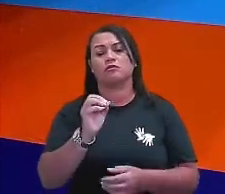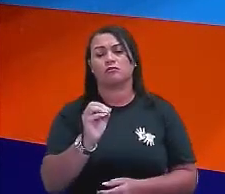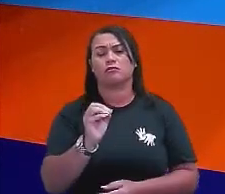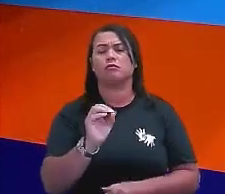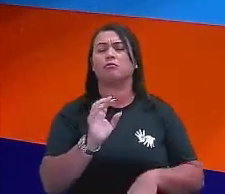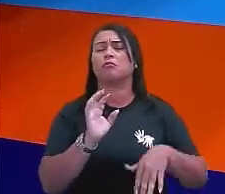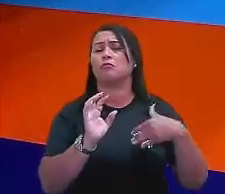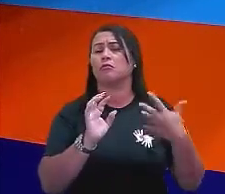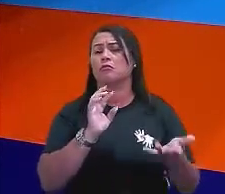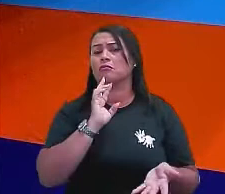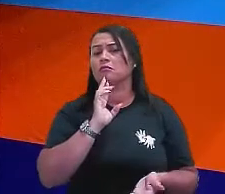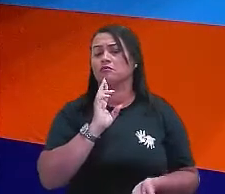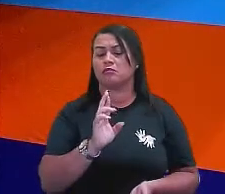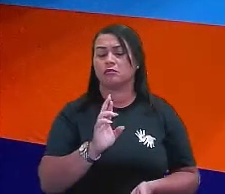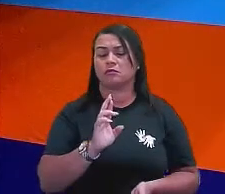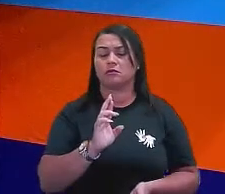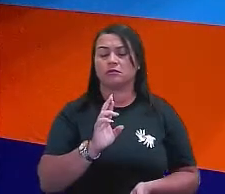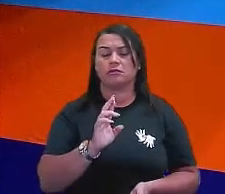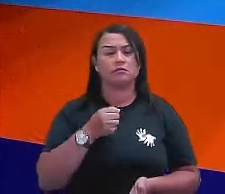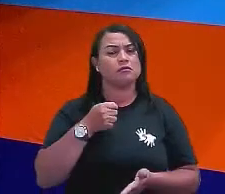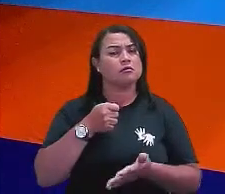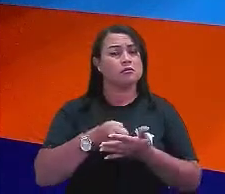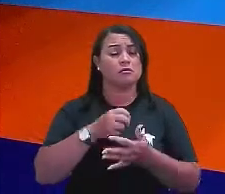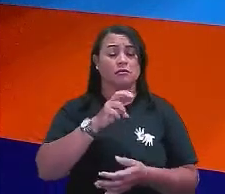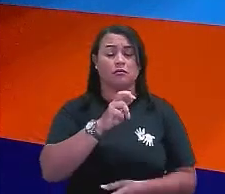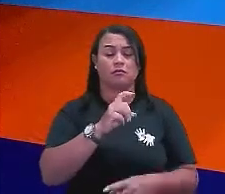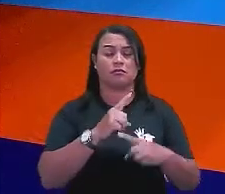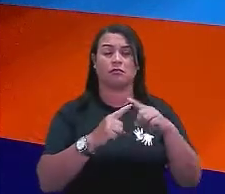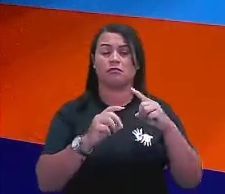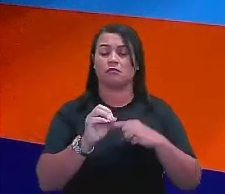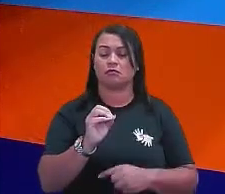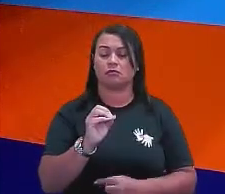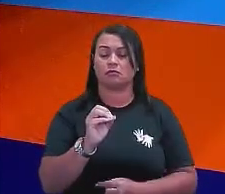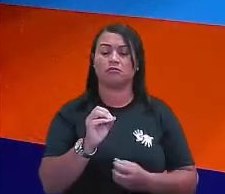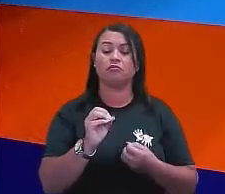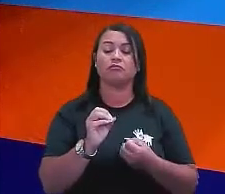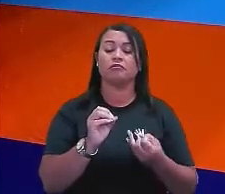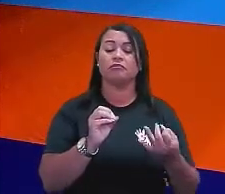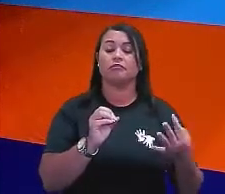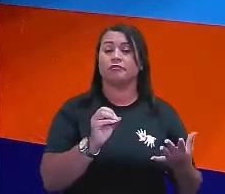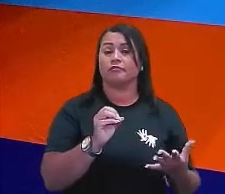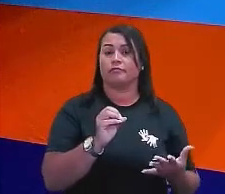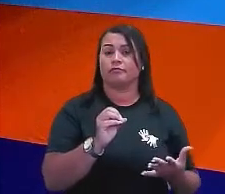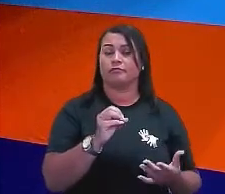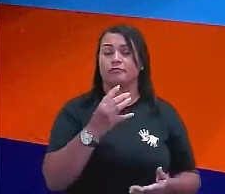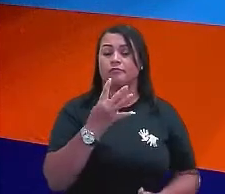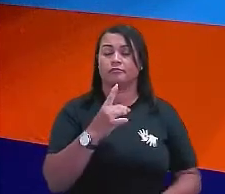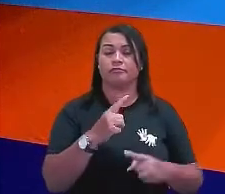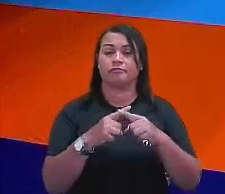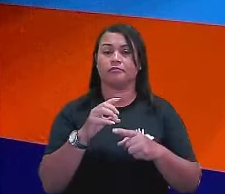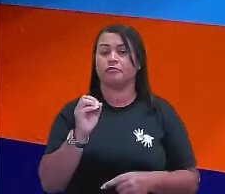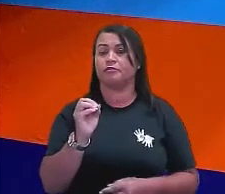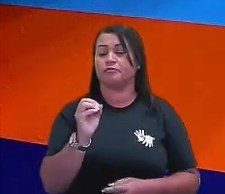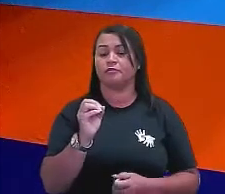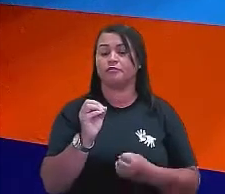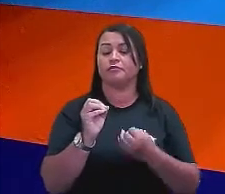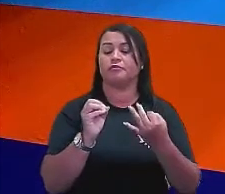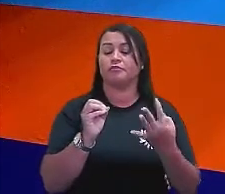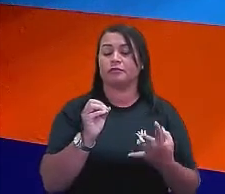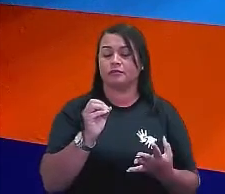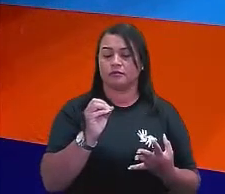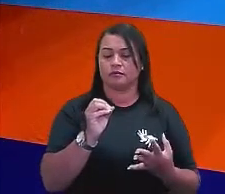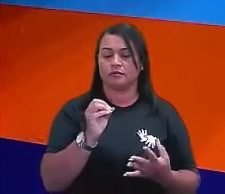assim? Vê, tenta fazer aí 5 vezes 0, quanto é que dá? 4 vezes 0, quanto é que vai